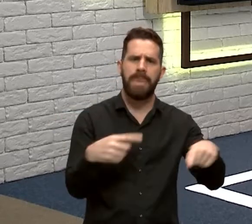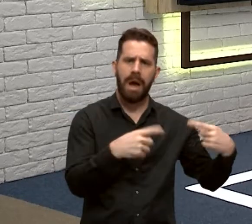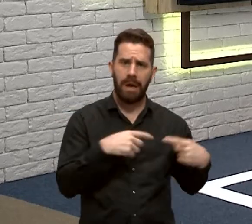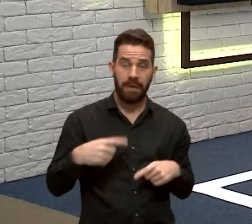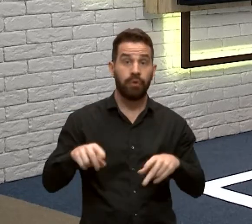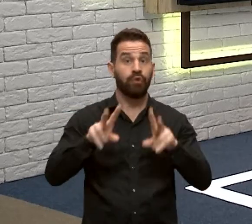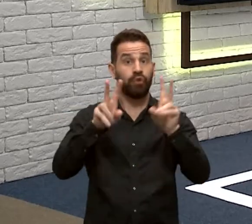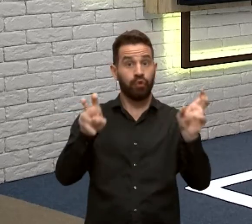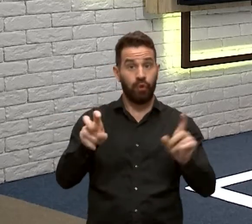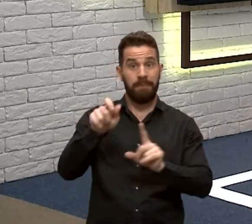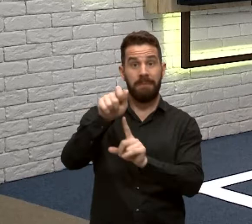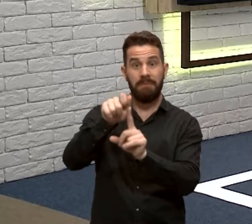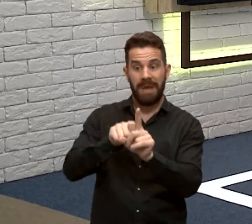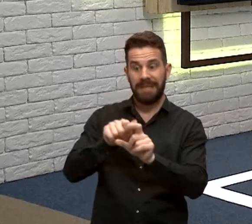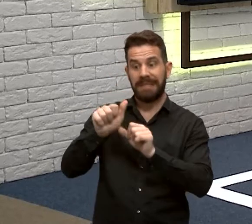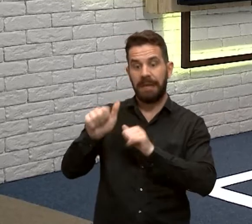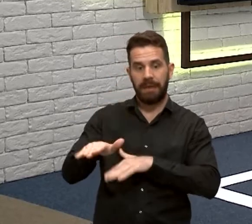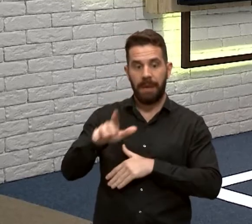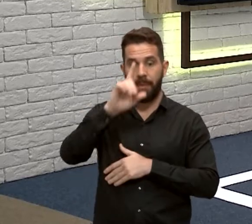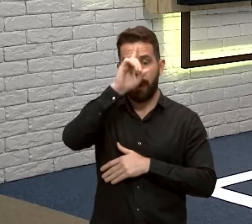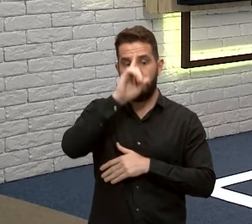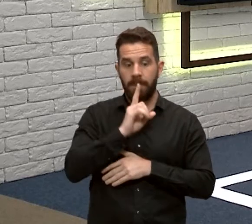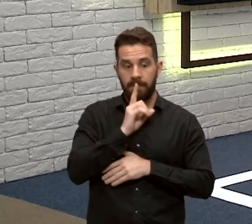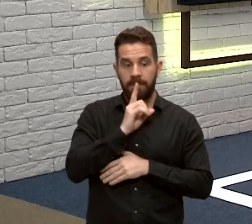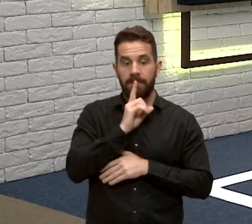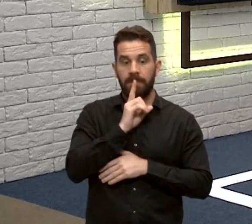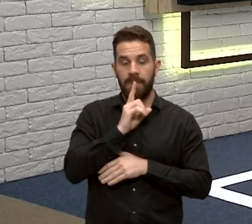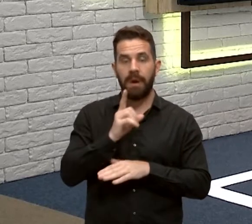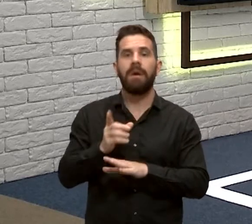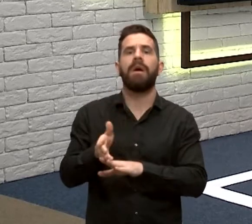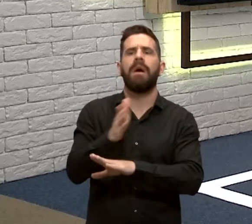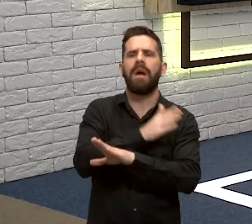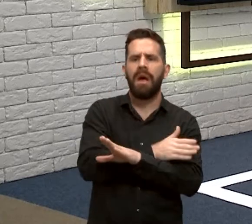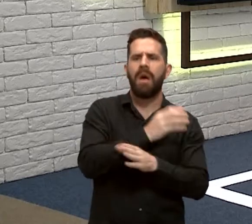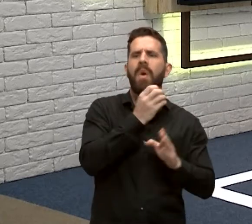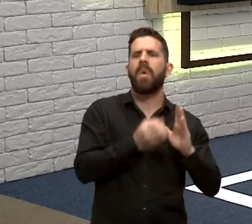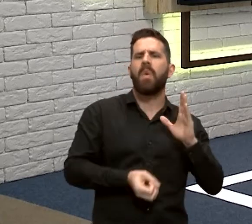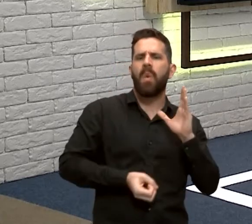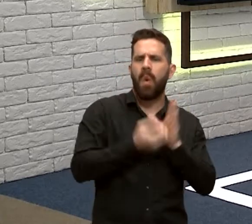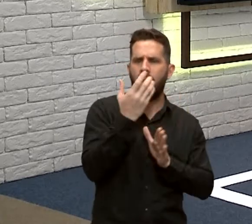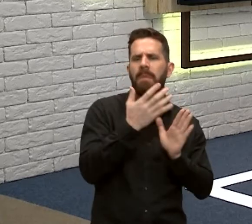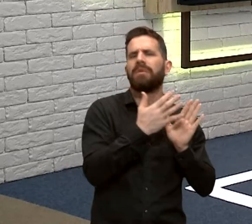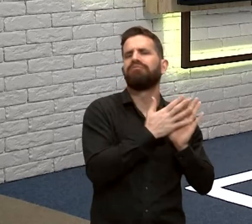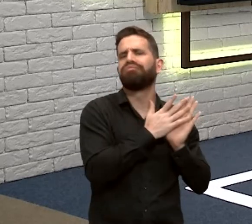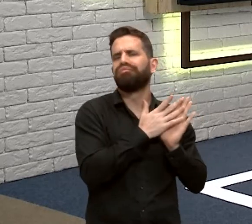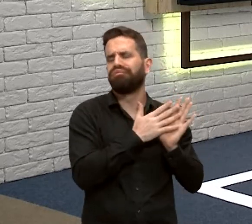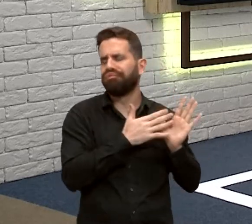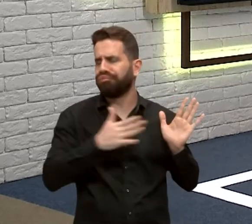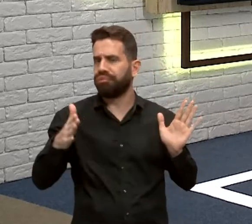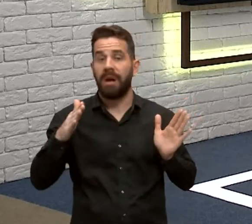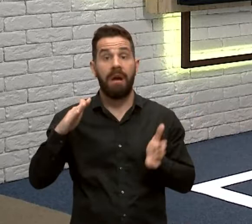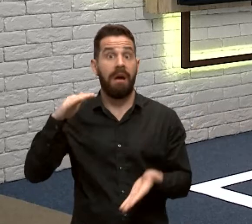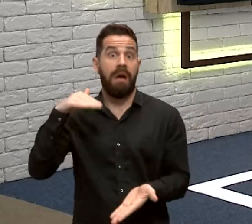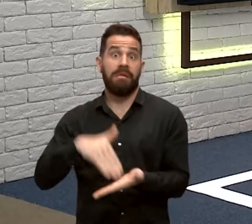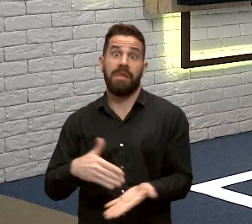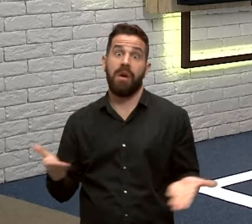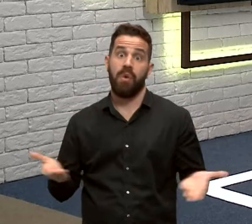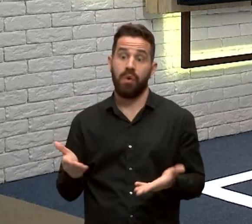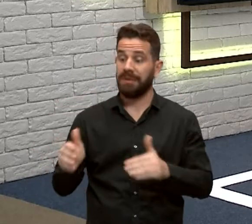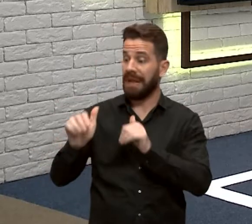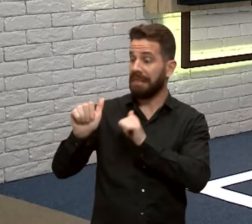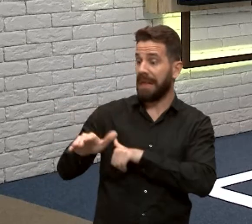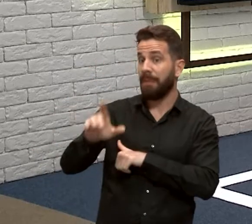Setembro Amarelo, que surgiu em 2014, de lá para cá todo mundo fala de Setembro Amarelo como se isso